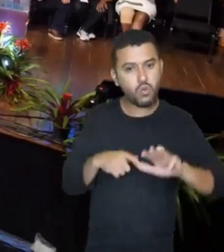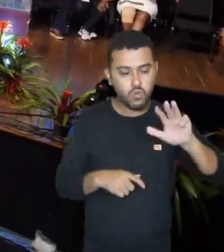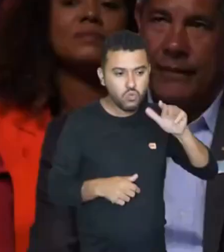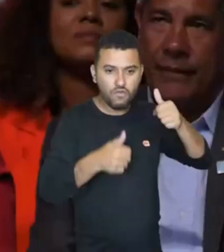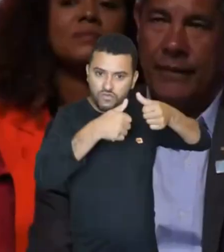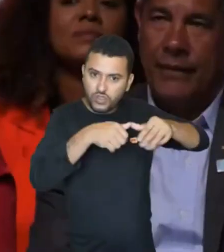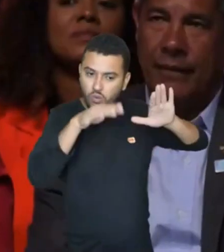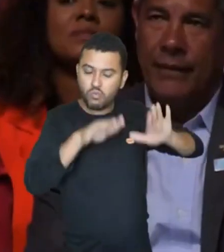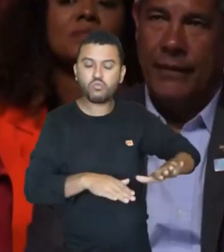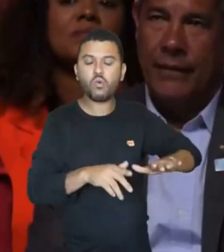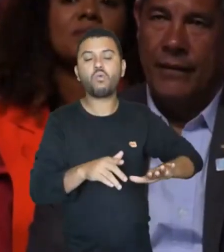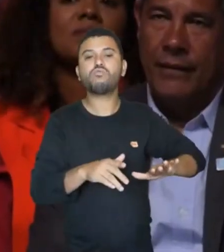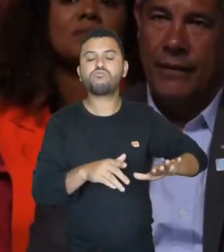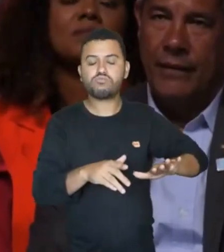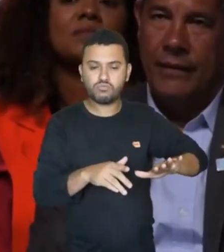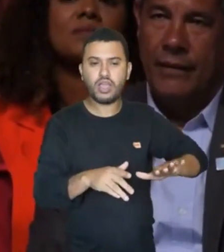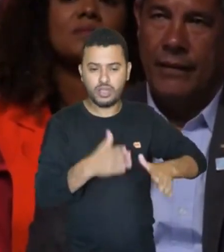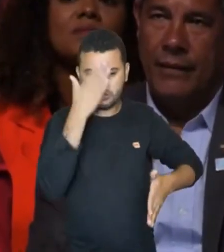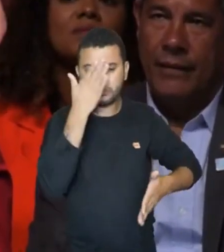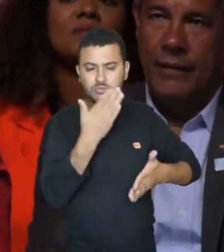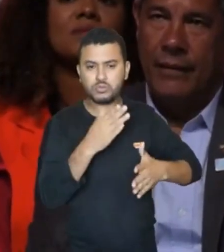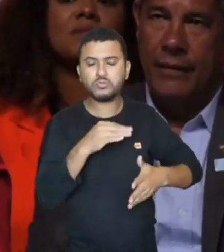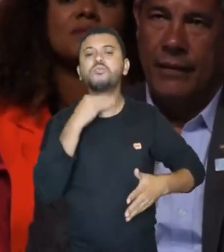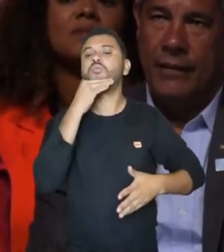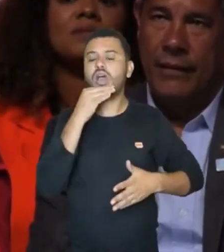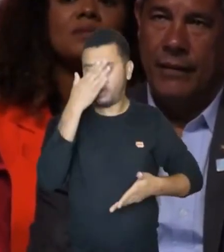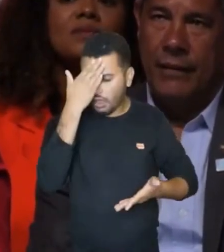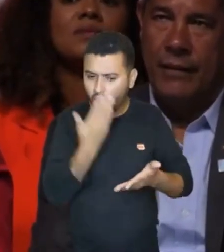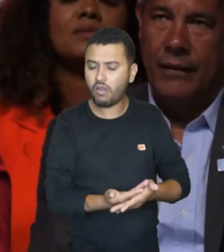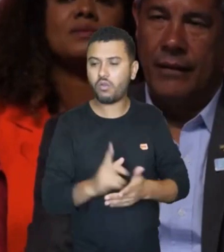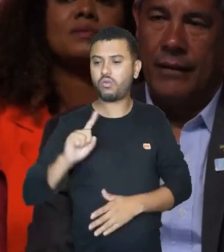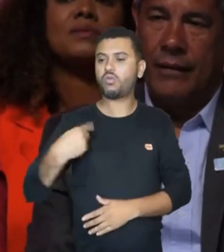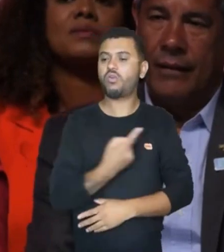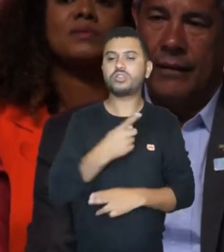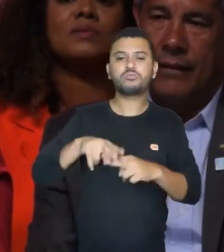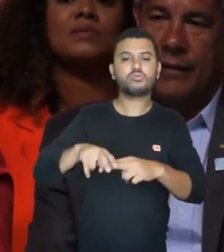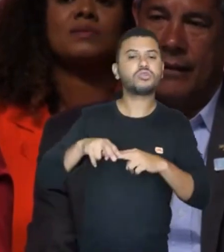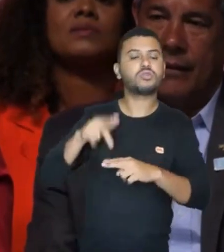com a cabeça erguida, e por isso, nós